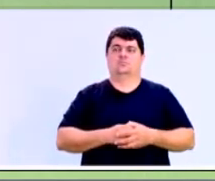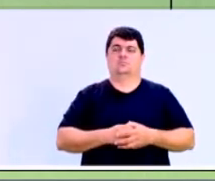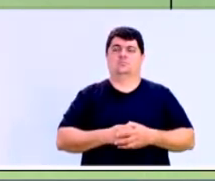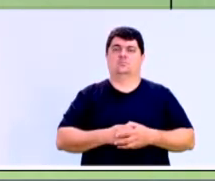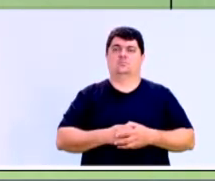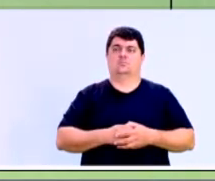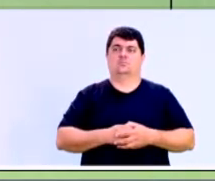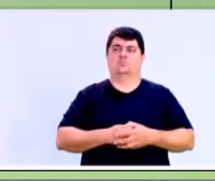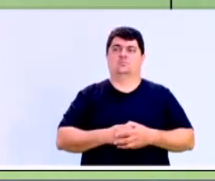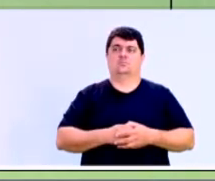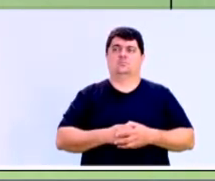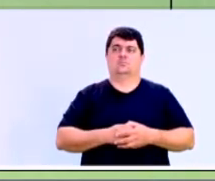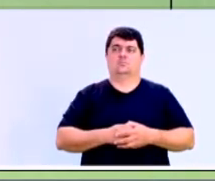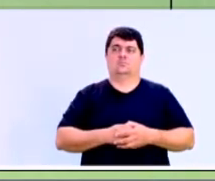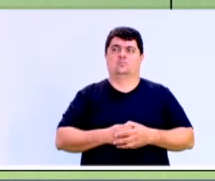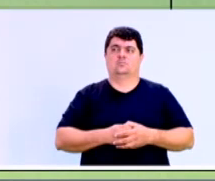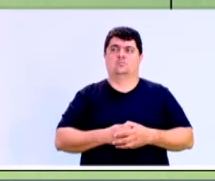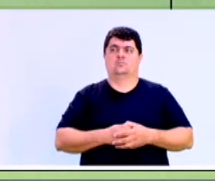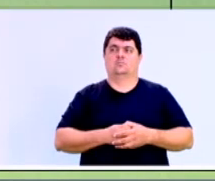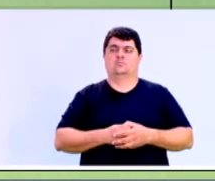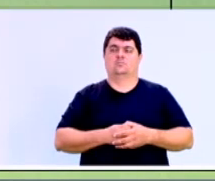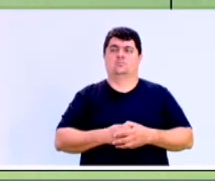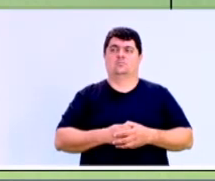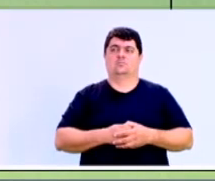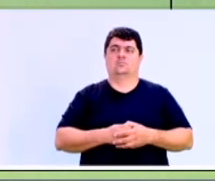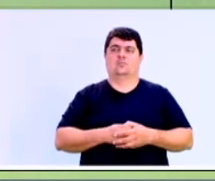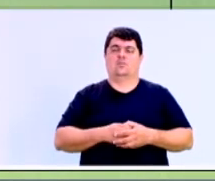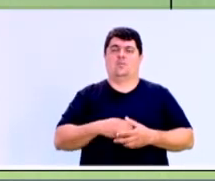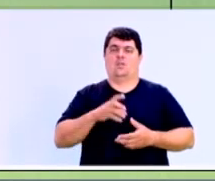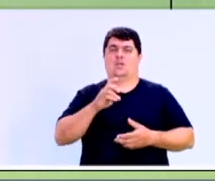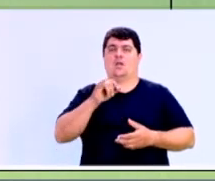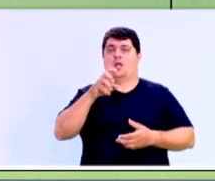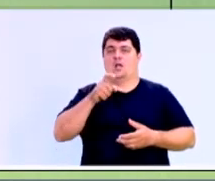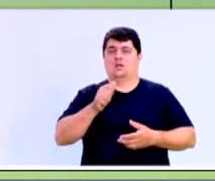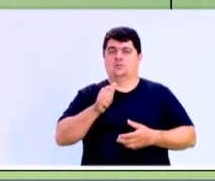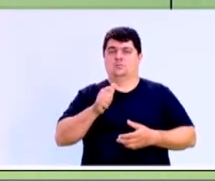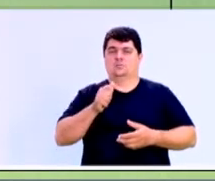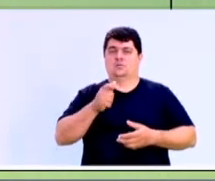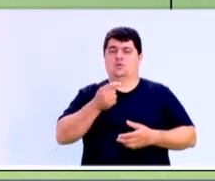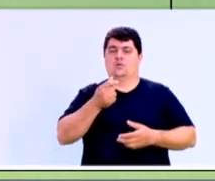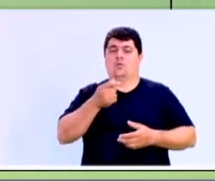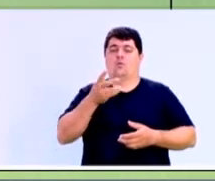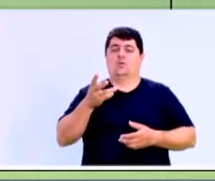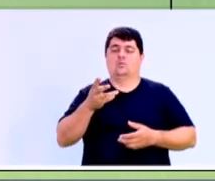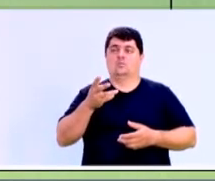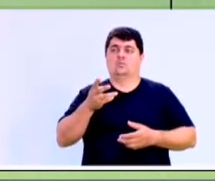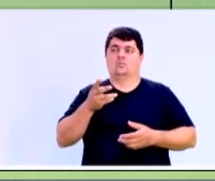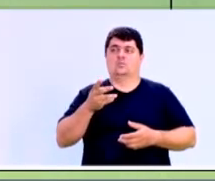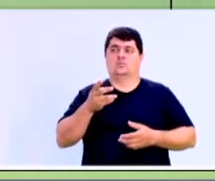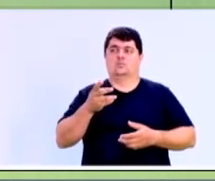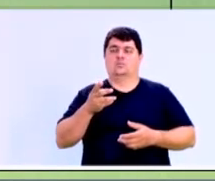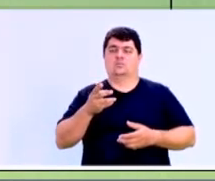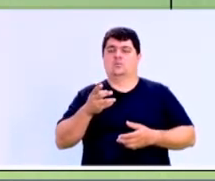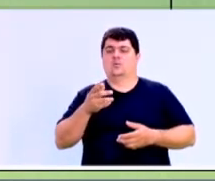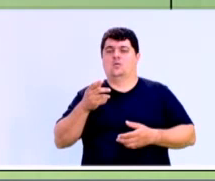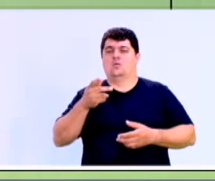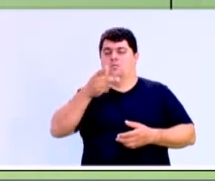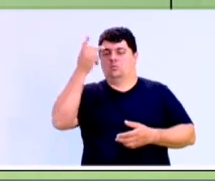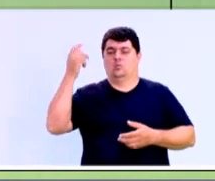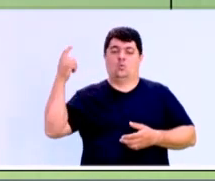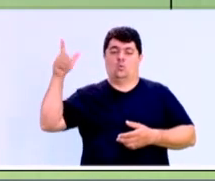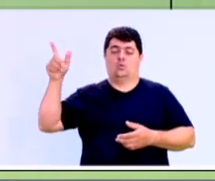Ok? Então melhorei aqui. Agora o ciclo de caixa é quanto do meu é bancado por fornecedores, das minhas